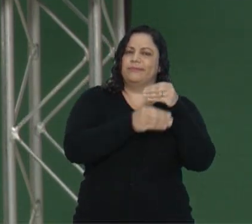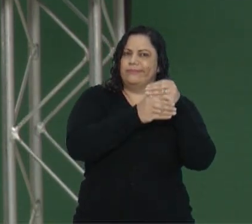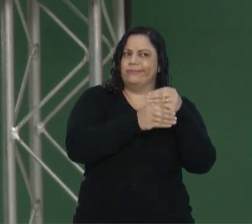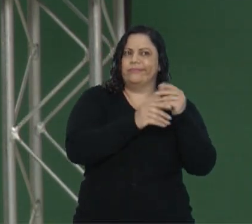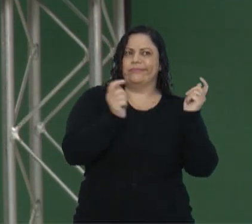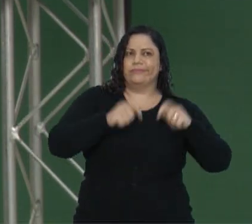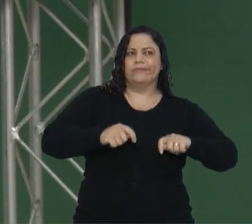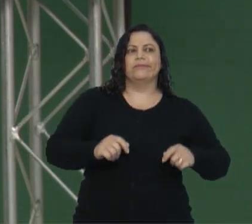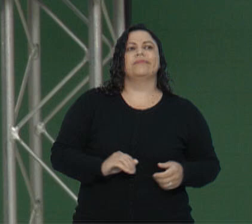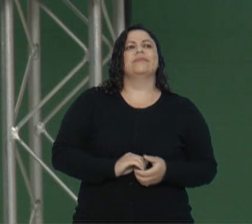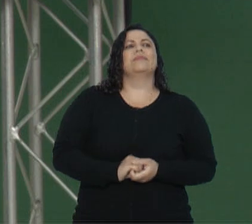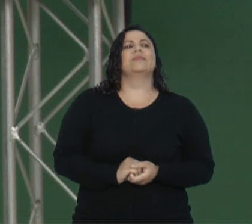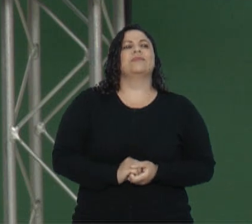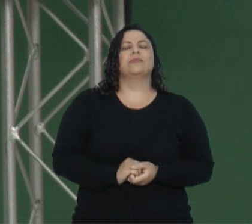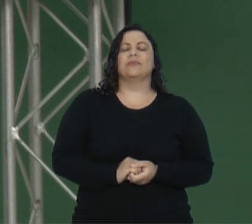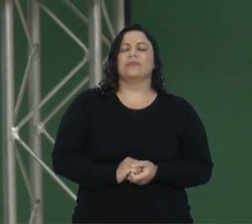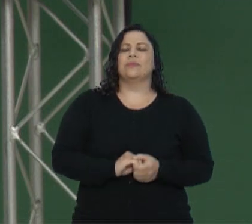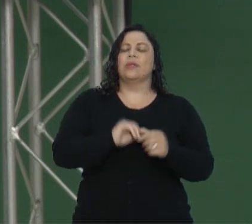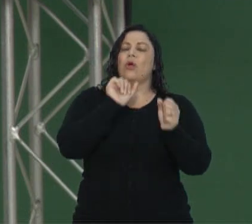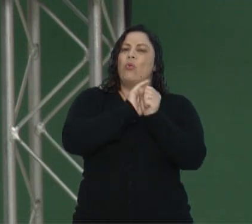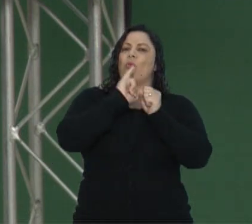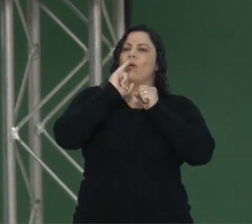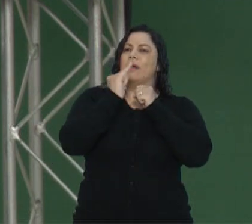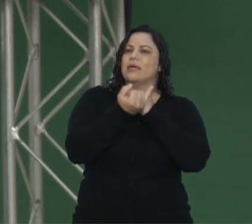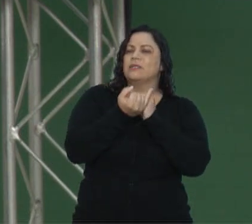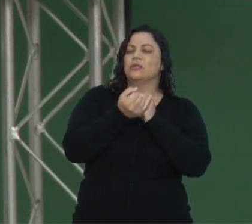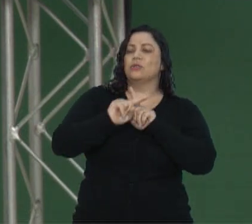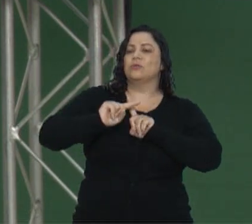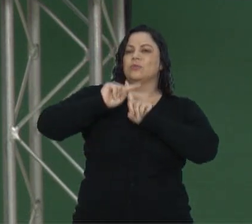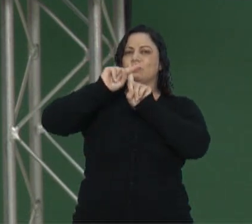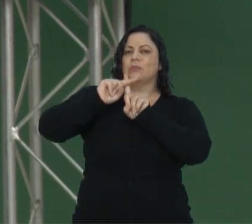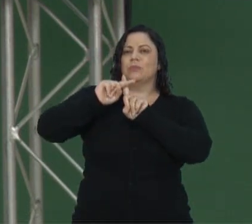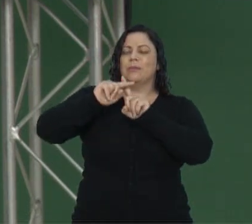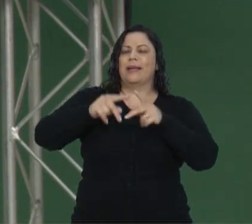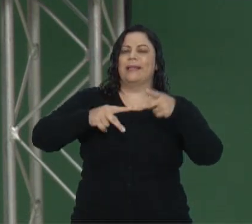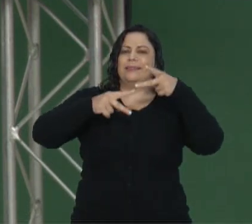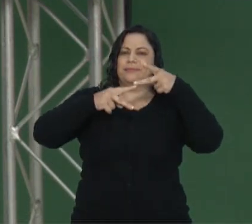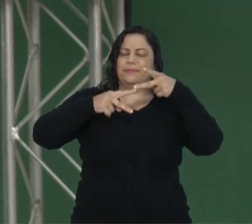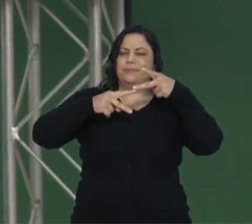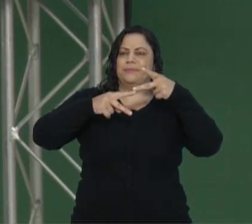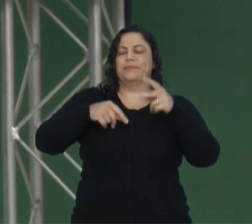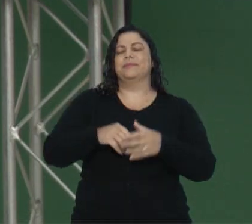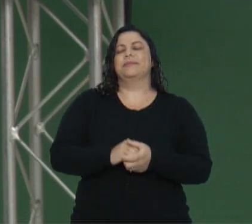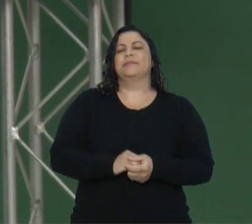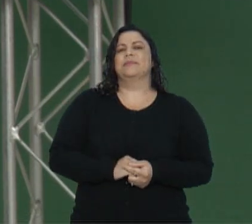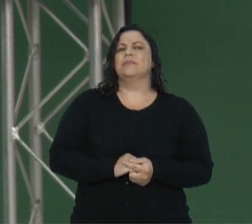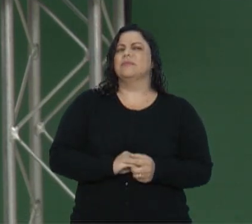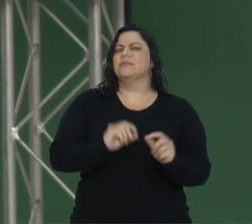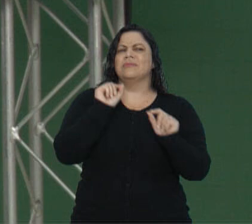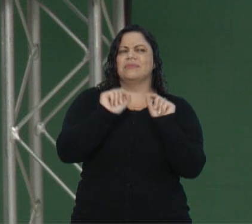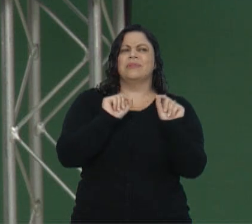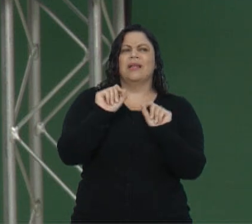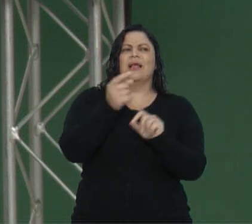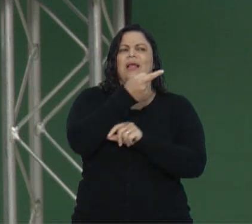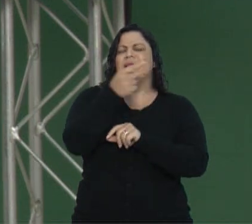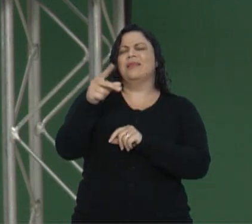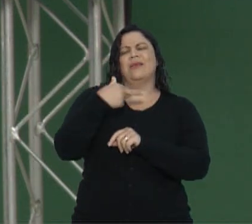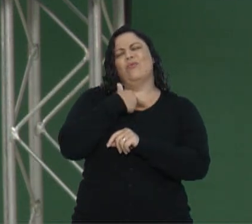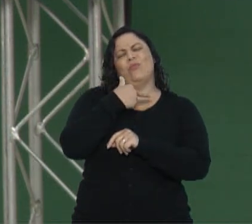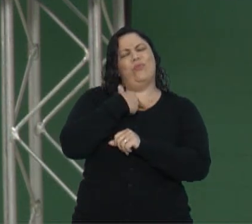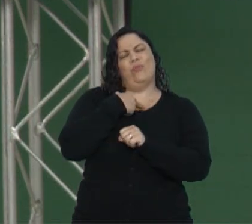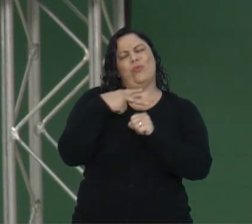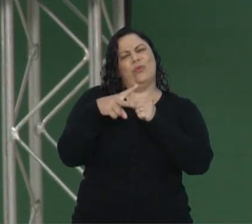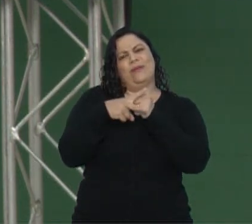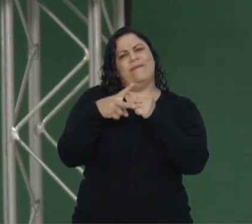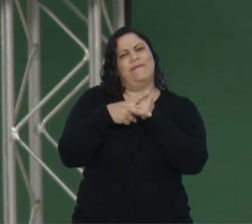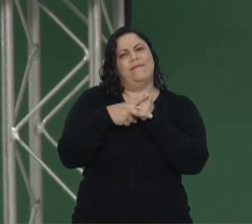Então veja, o adjetivo mais uma preposição, que é por, que tá lá no nosso quadrinho. Não pode ser com o verbo, por quê? Porque a